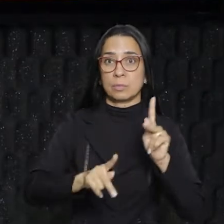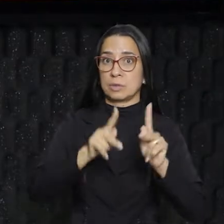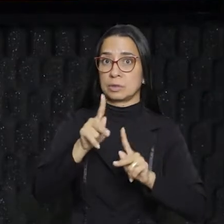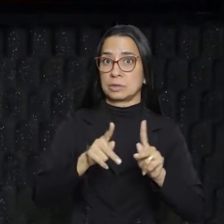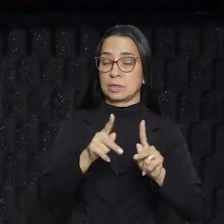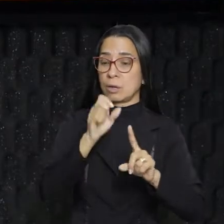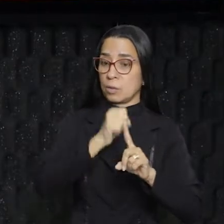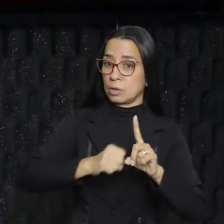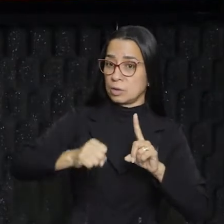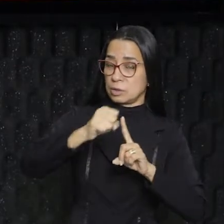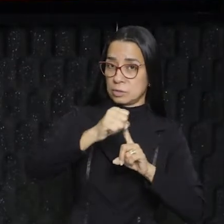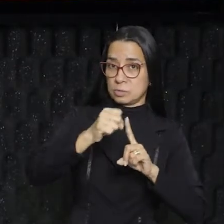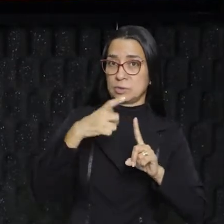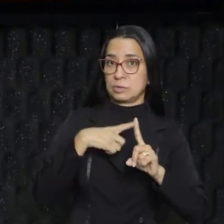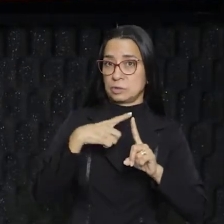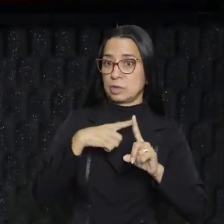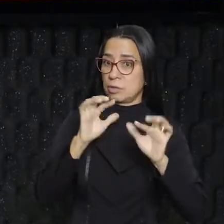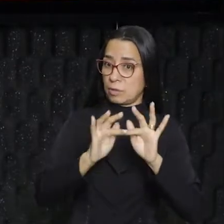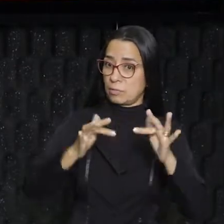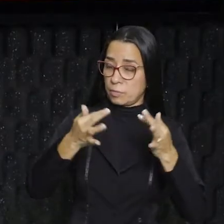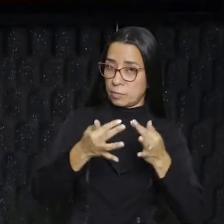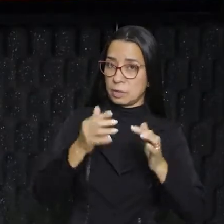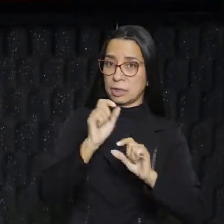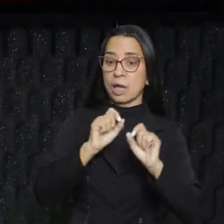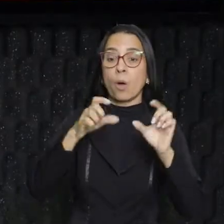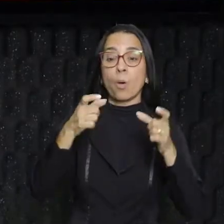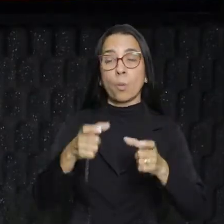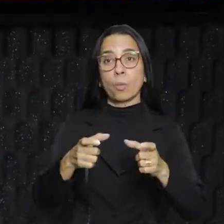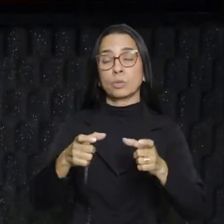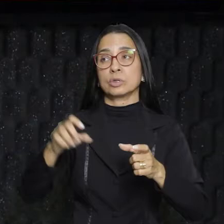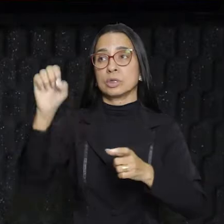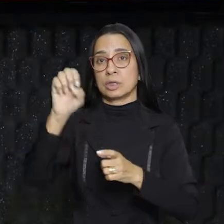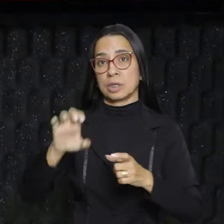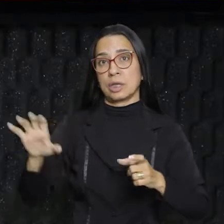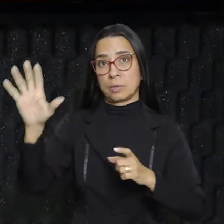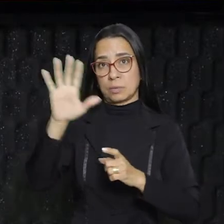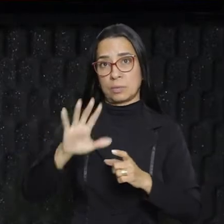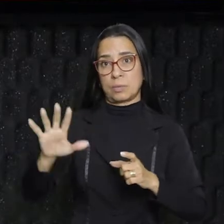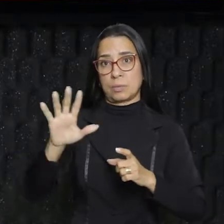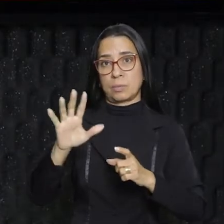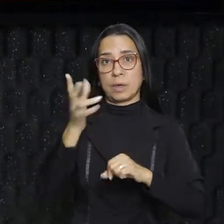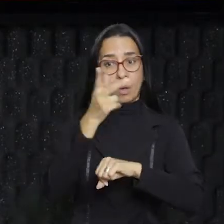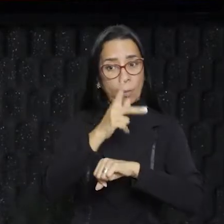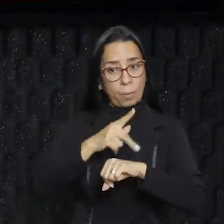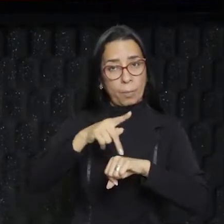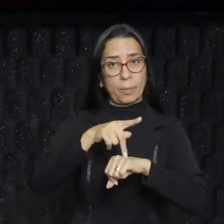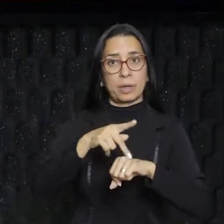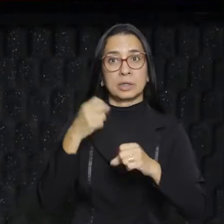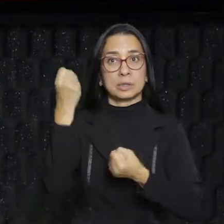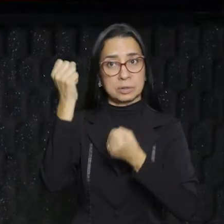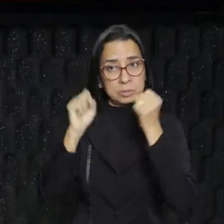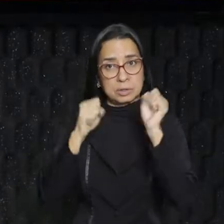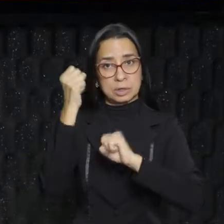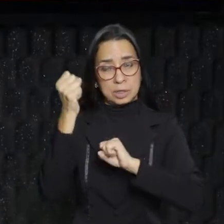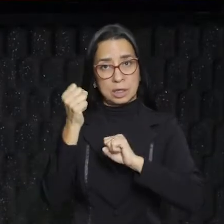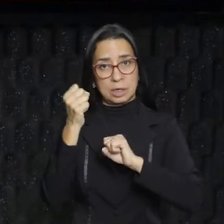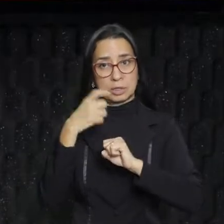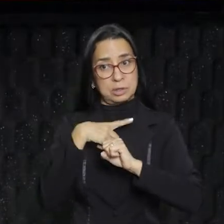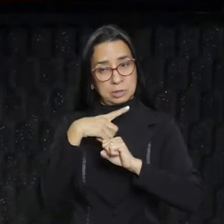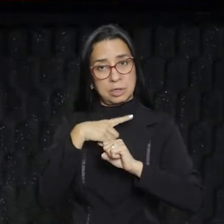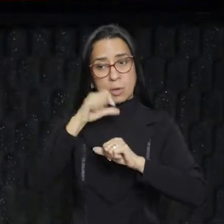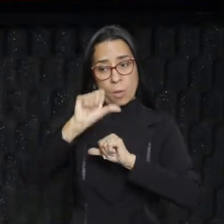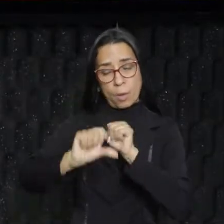envolvendo fecundidade, da família social. Onde? Na Europa. Ele está me dizendo que os países industriais adotaram uma mudança nesse padrão